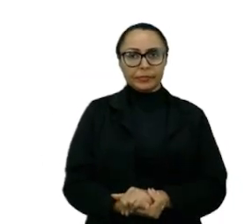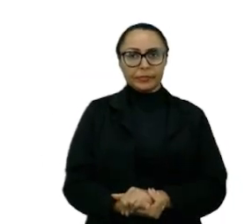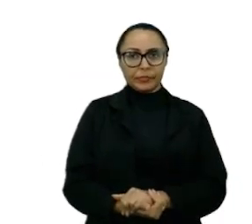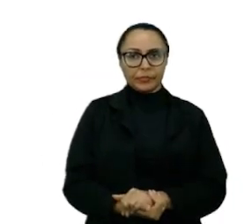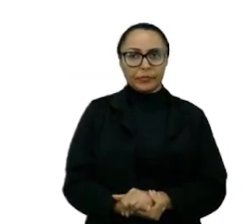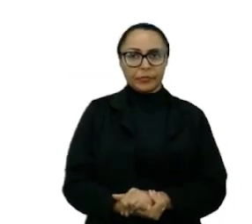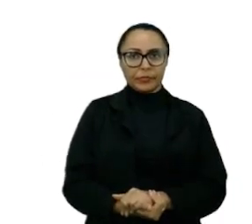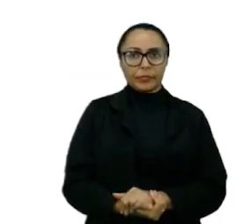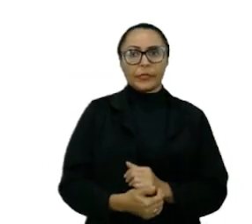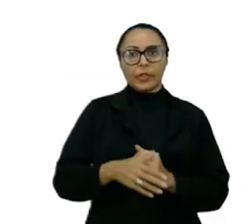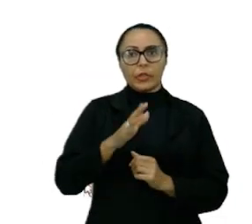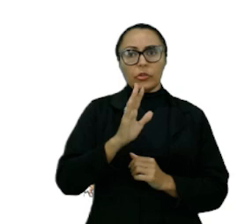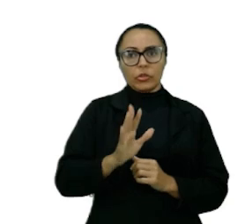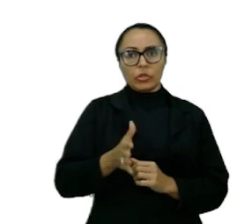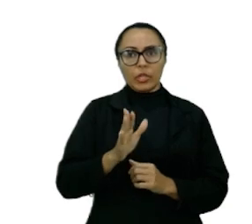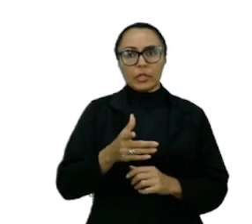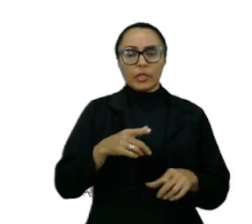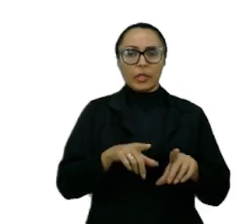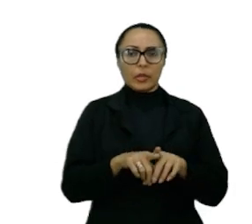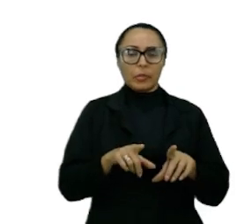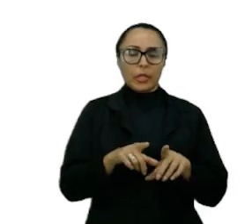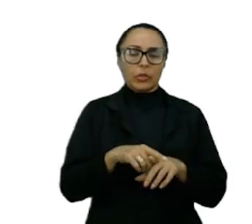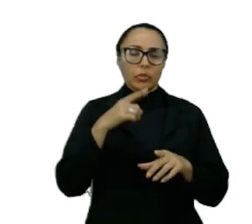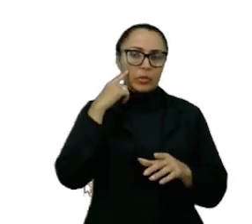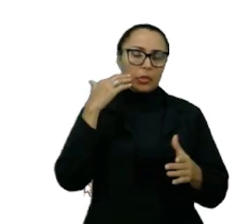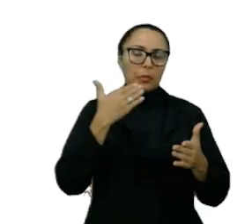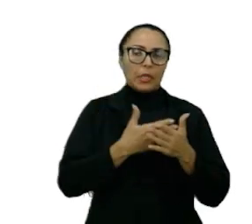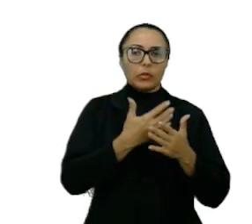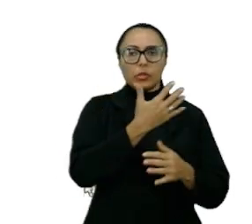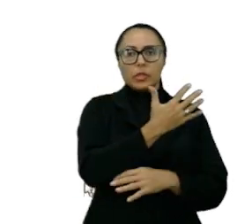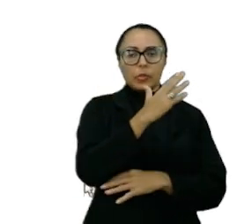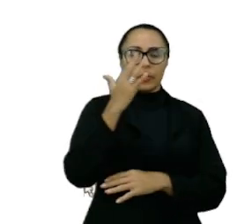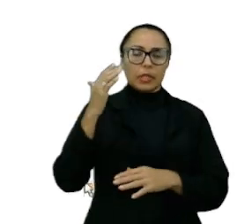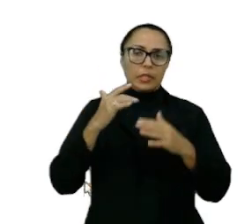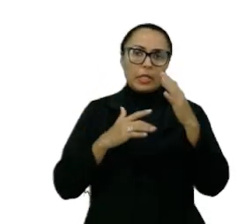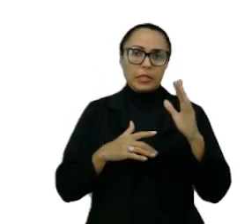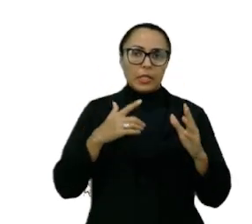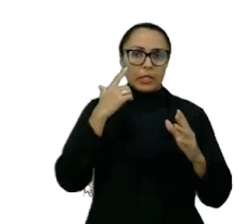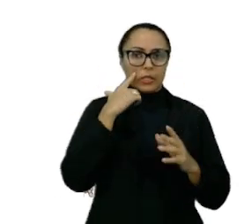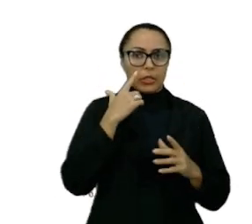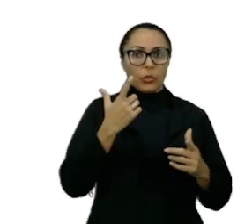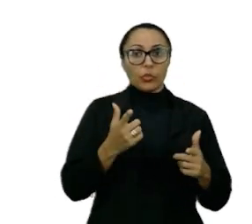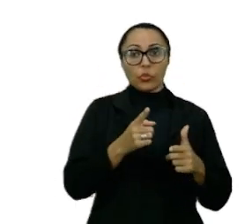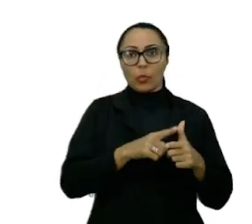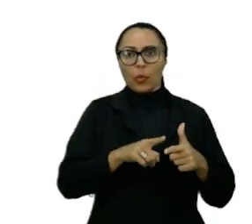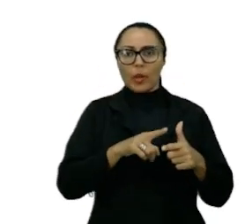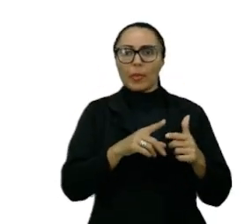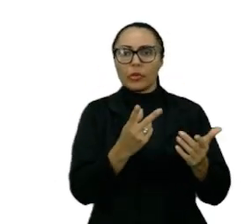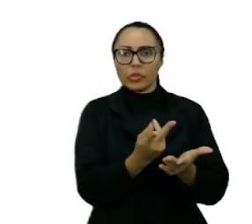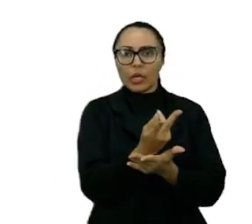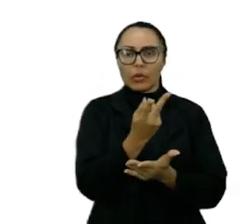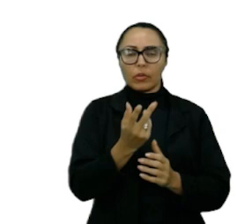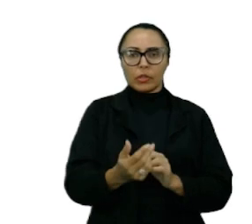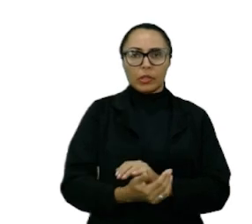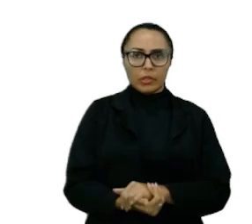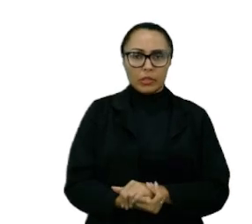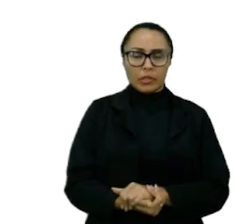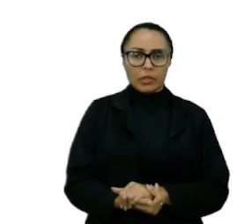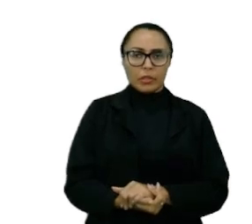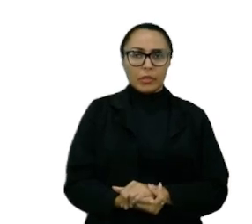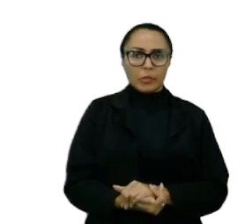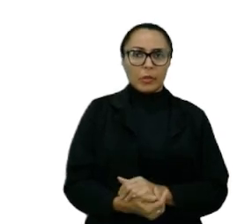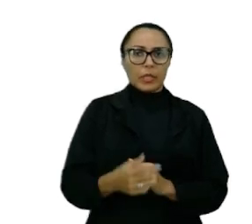erro a ser evitado são os impactos ambientais e os acidentes. Para a ISO